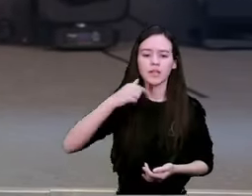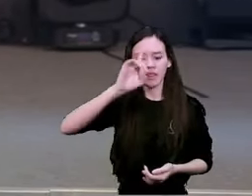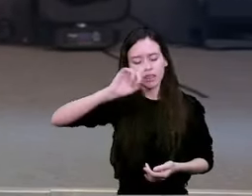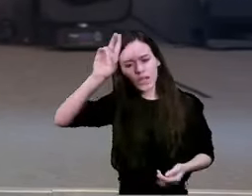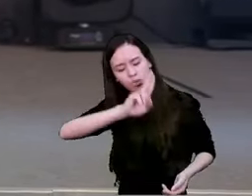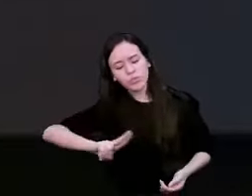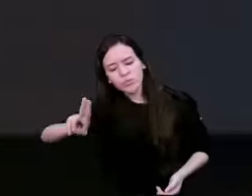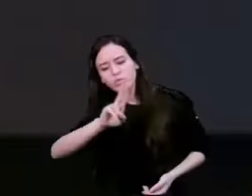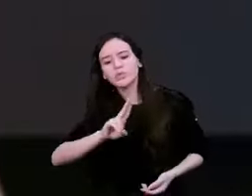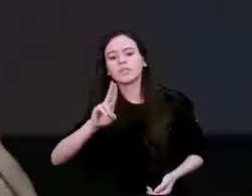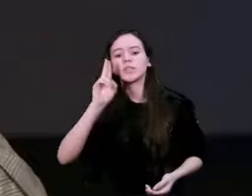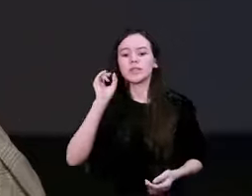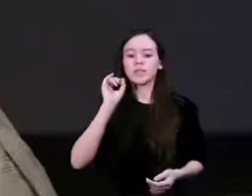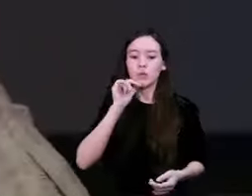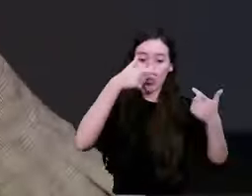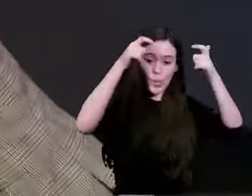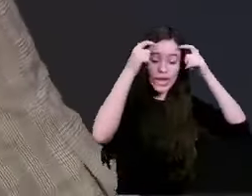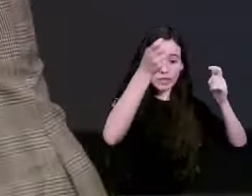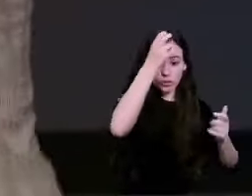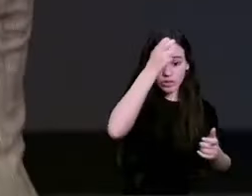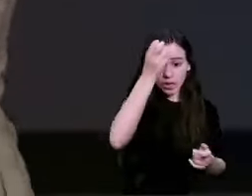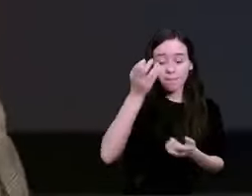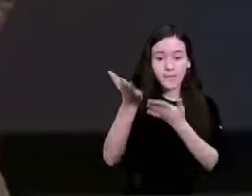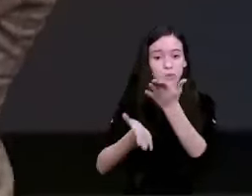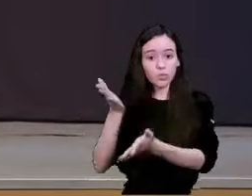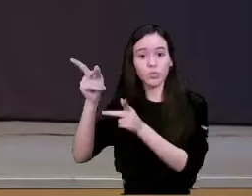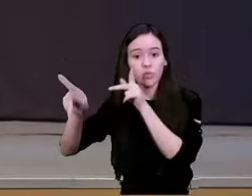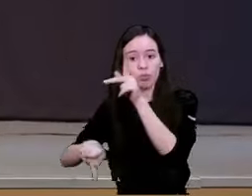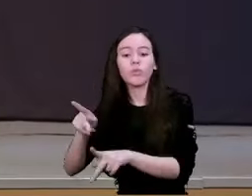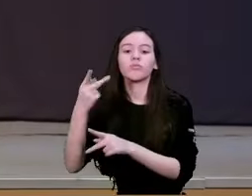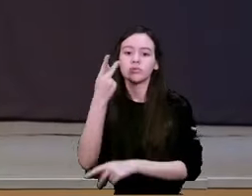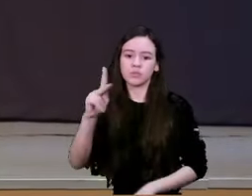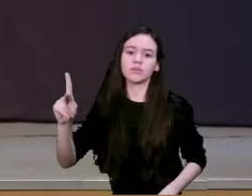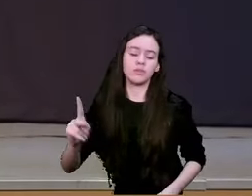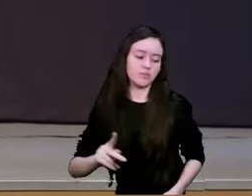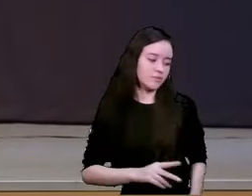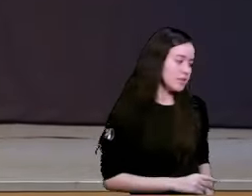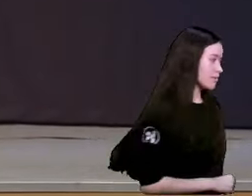usar Sisac para tratar de vocês.